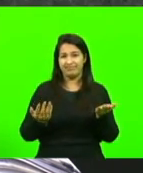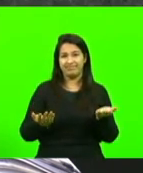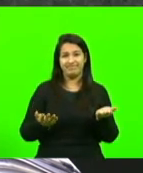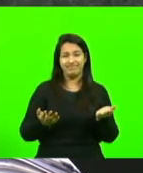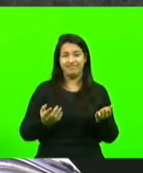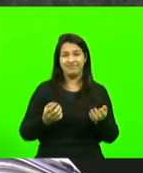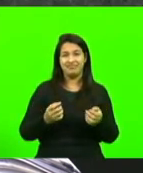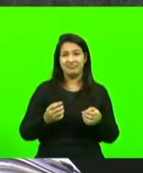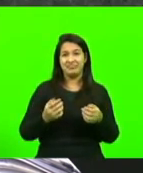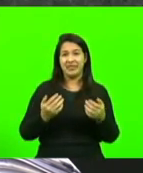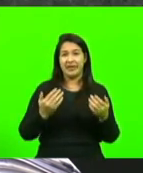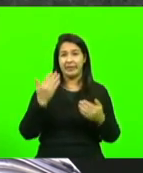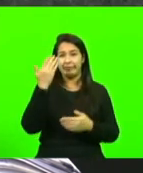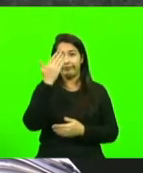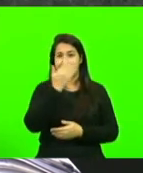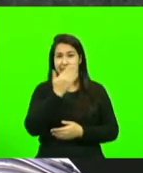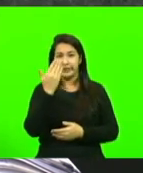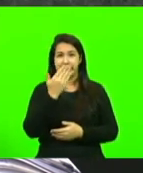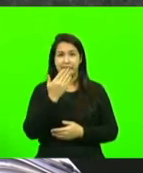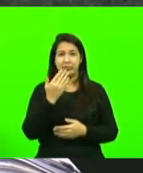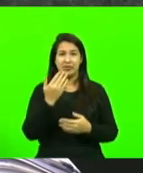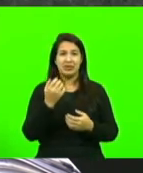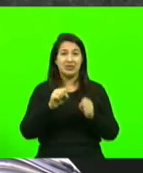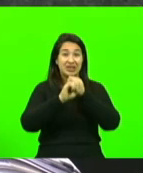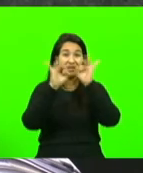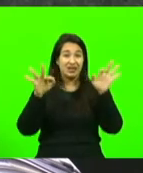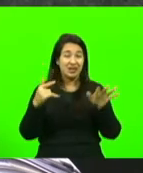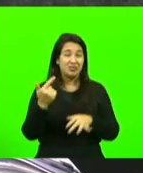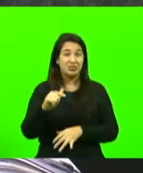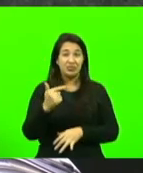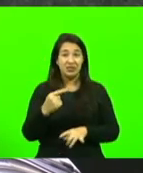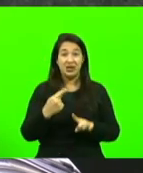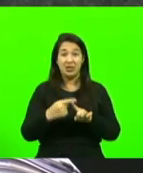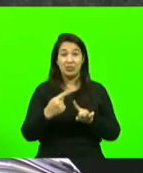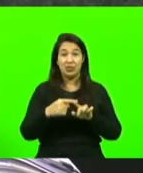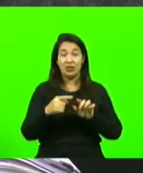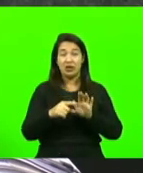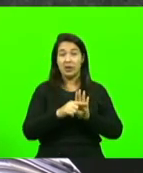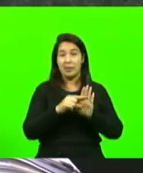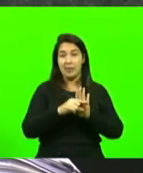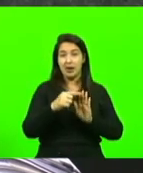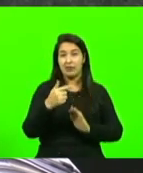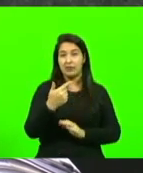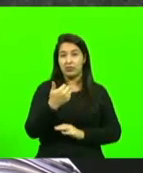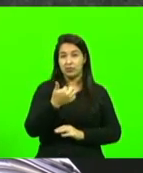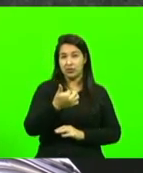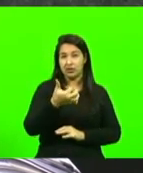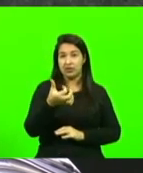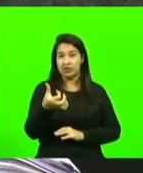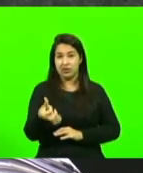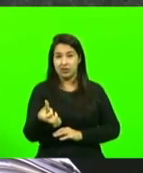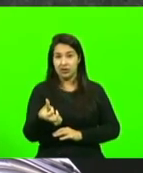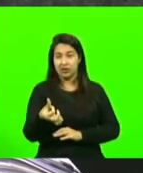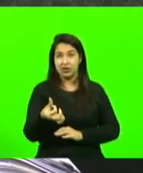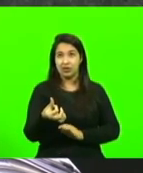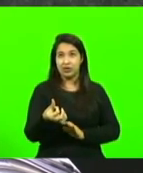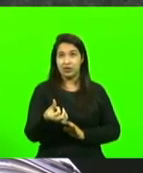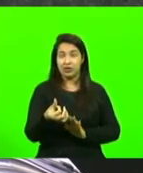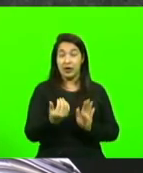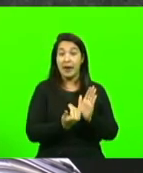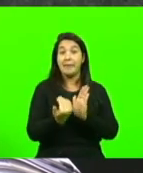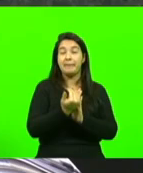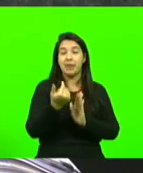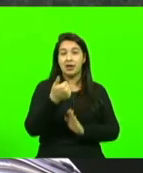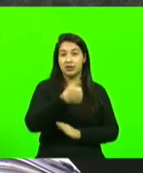transparência quase zero porque você mexeu lá no parágrafo 16 perdão incluiu um